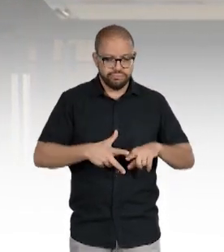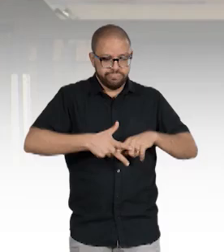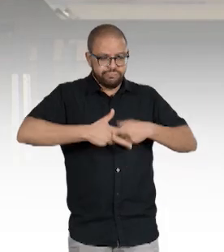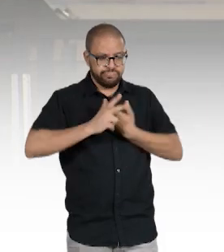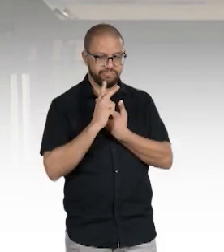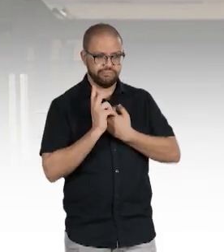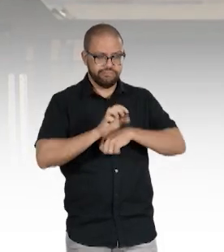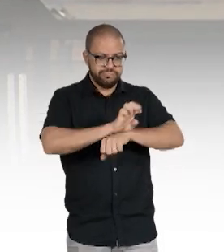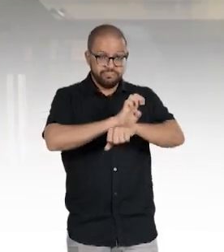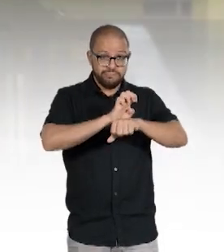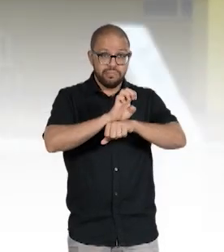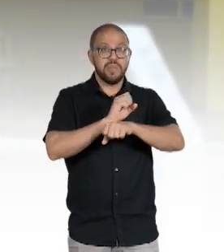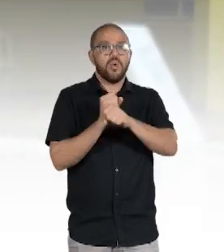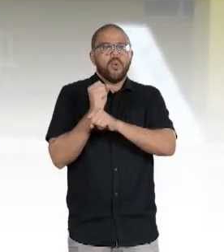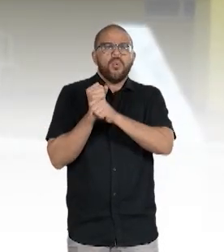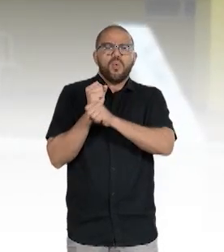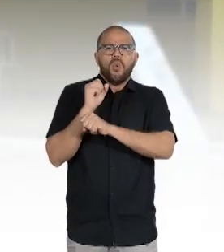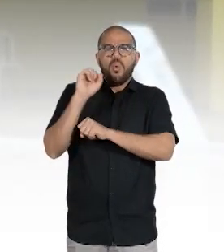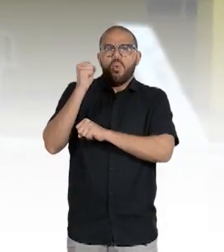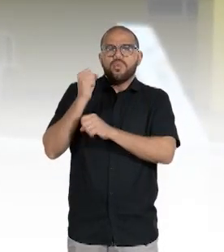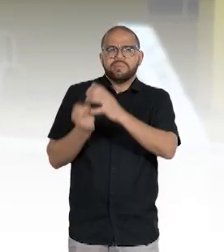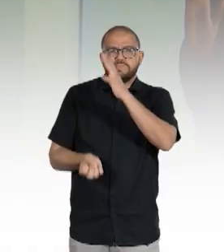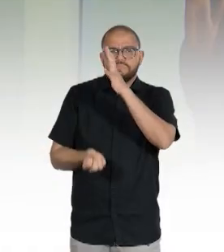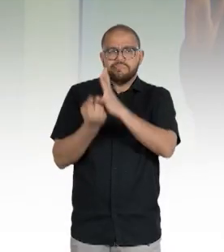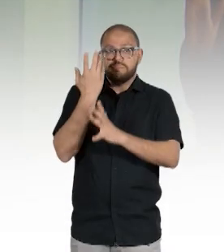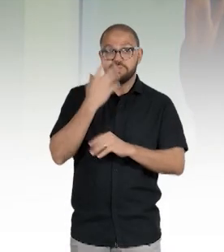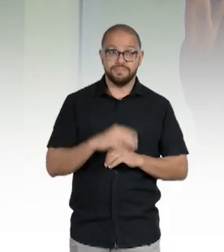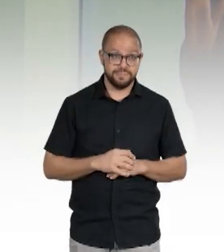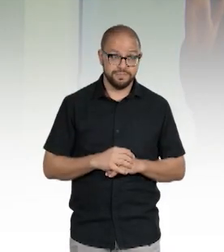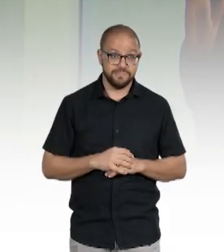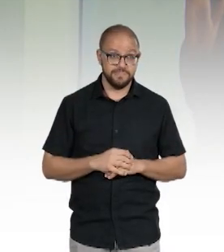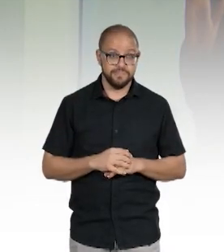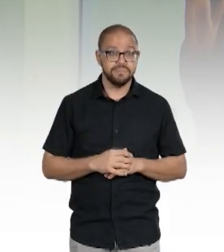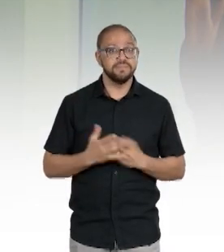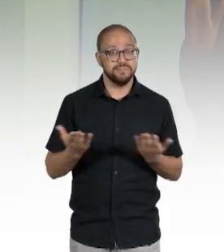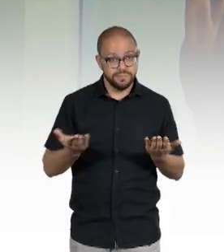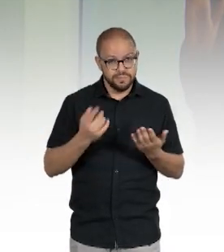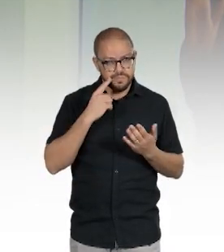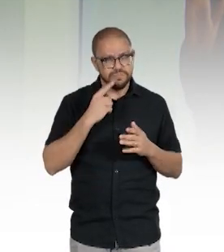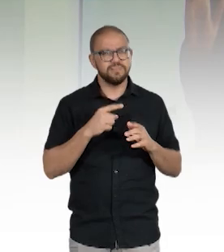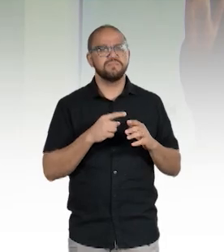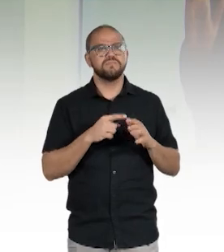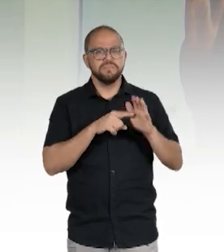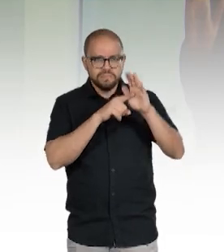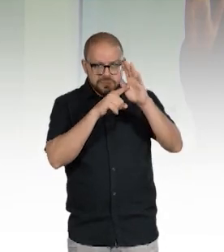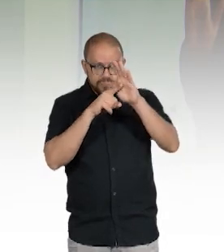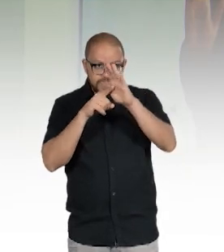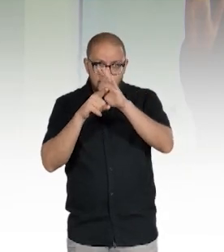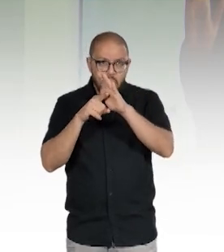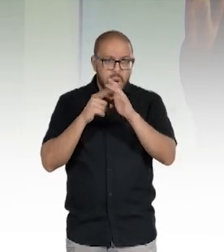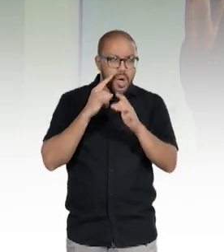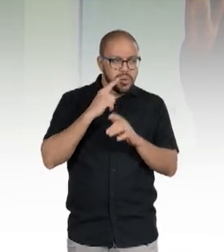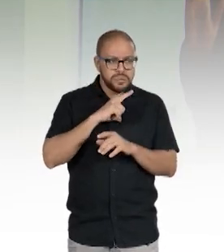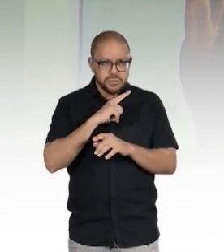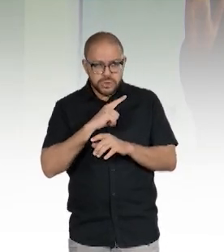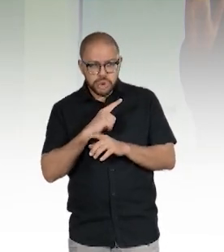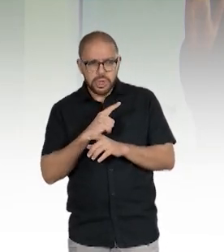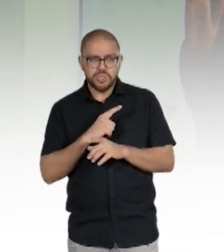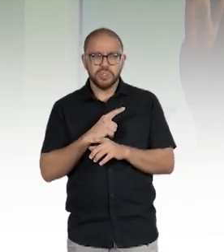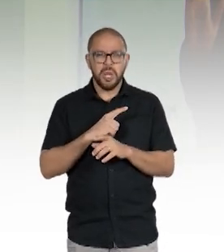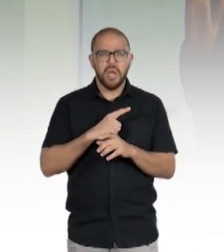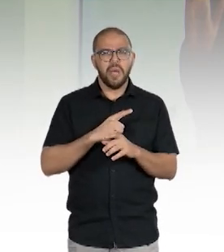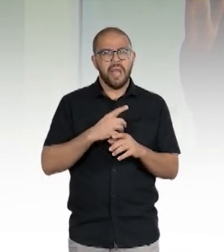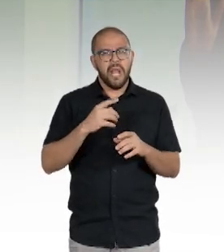mecanismo estadual, após 8 anos de sua criação. Essa atuação a gente verificar, se há alguma prática de